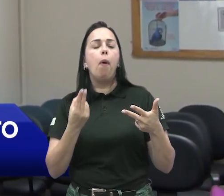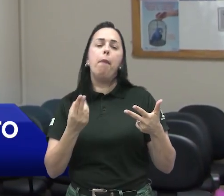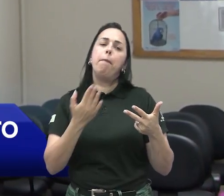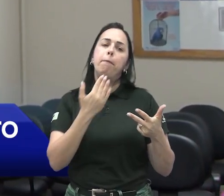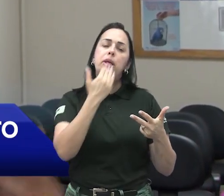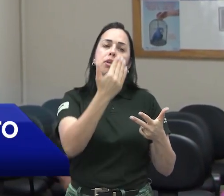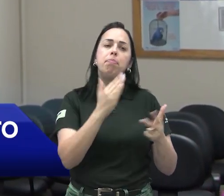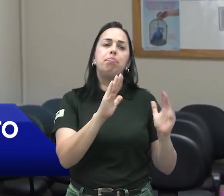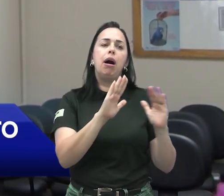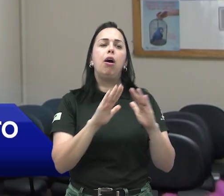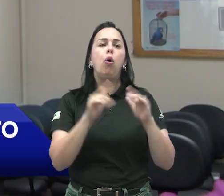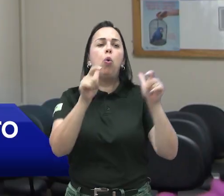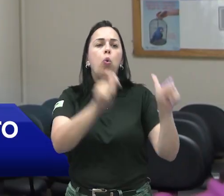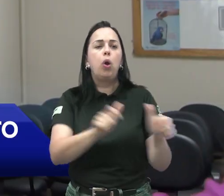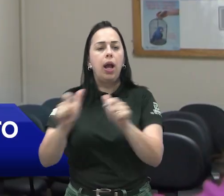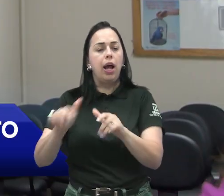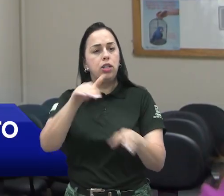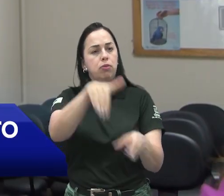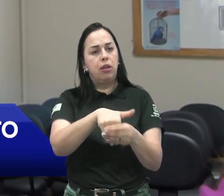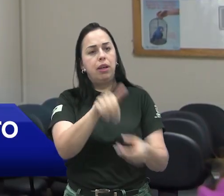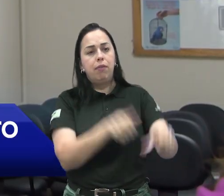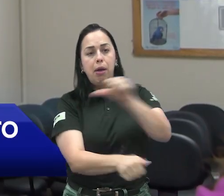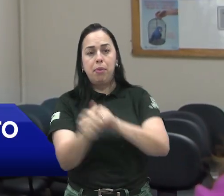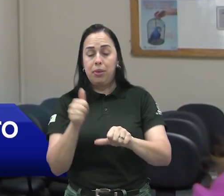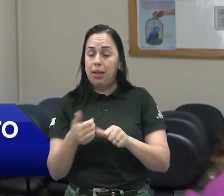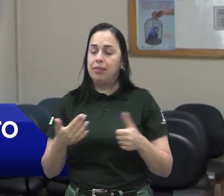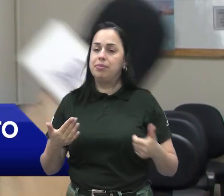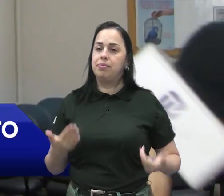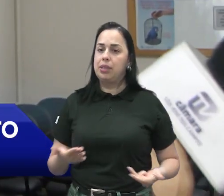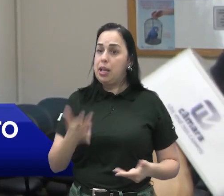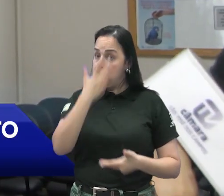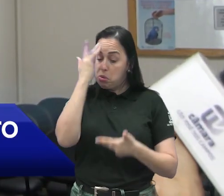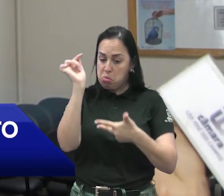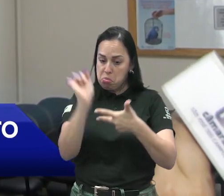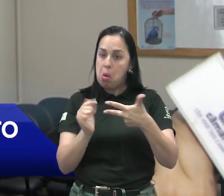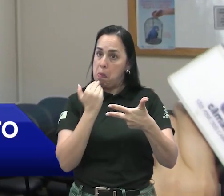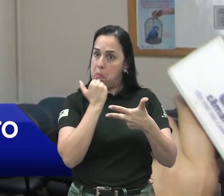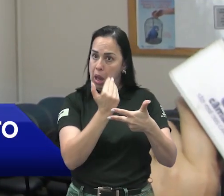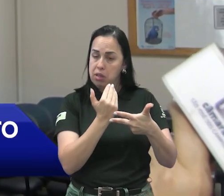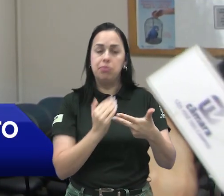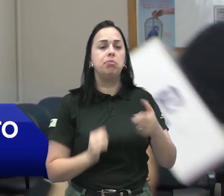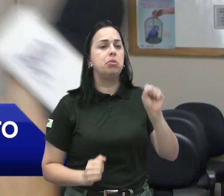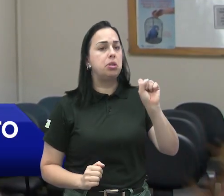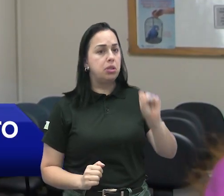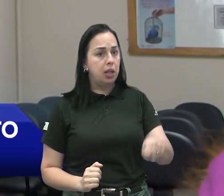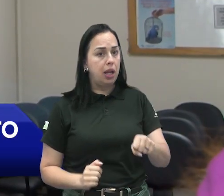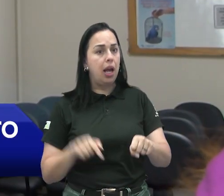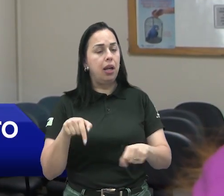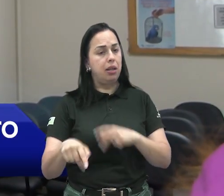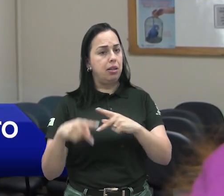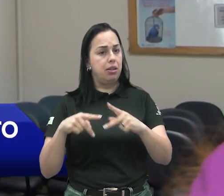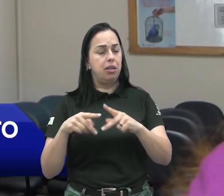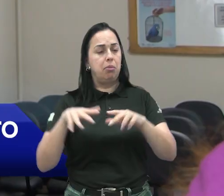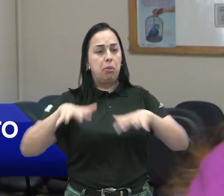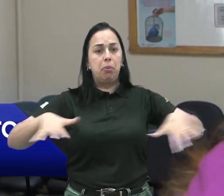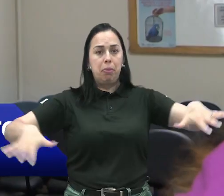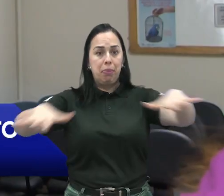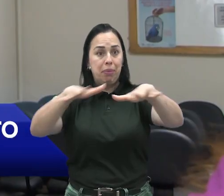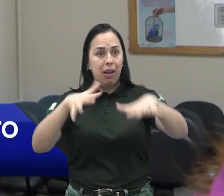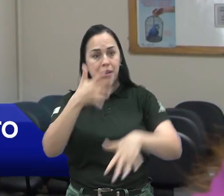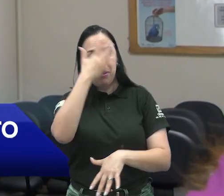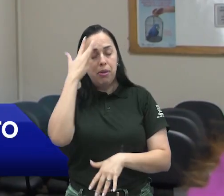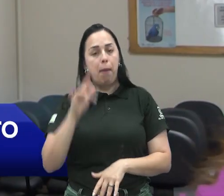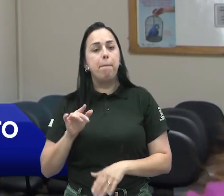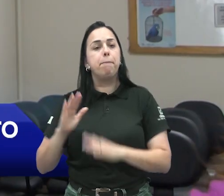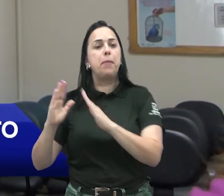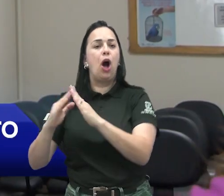mudança de escola dentro do município de São José dos Campos. As pessoas procuram bastante para isso. Sim, porque São José é um município extenso,